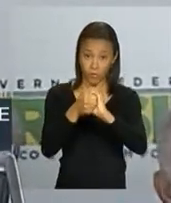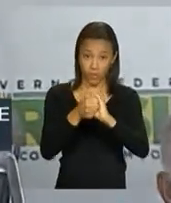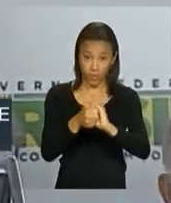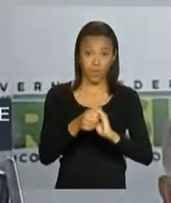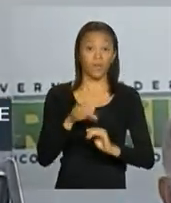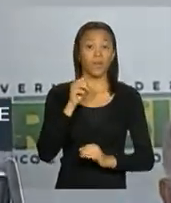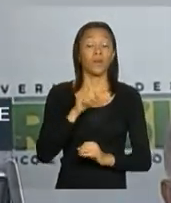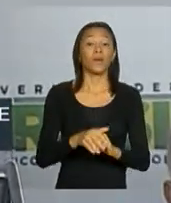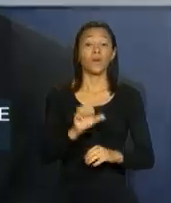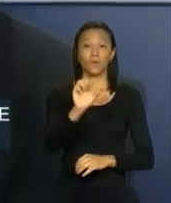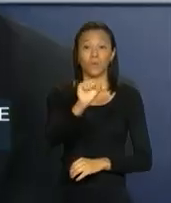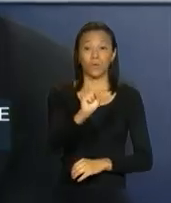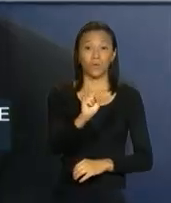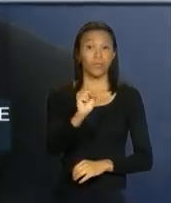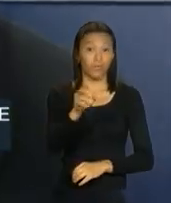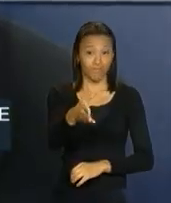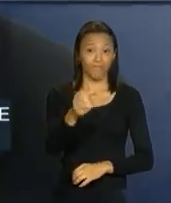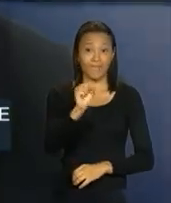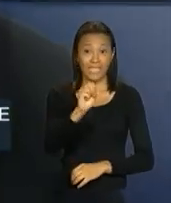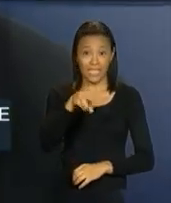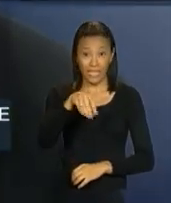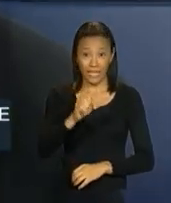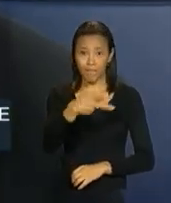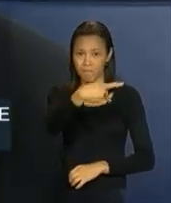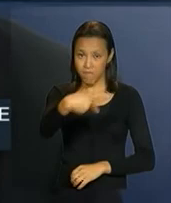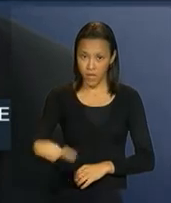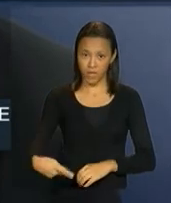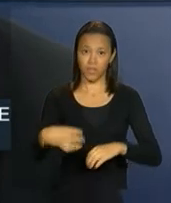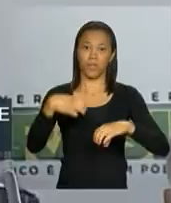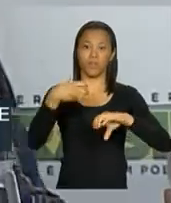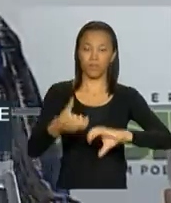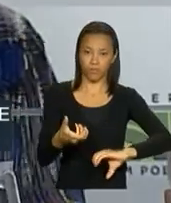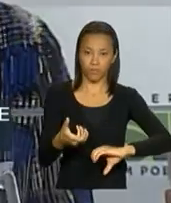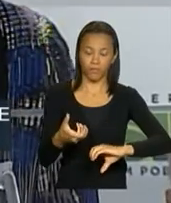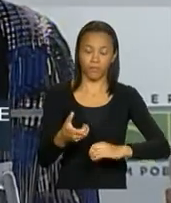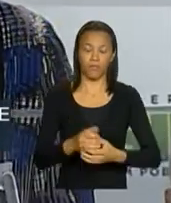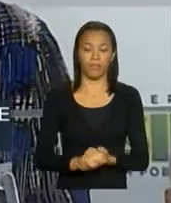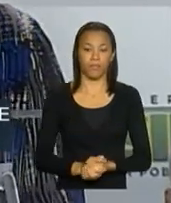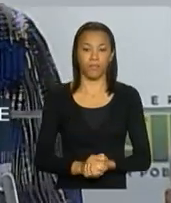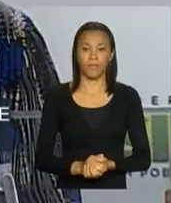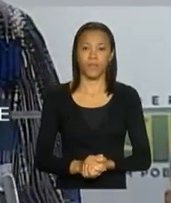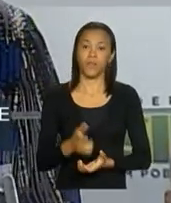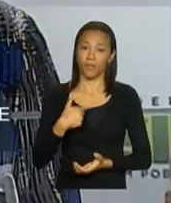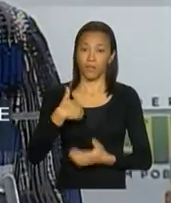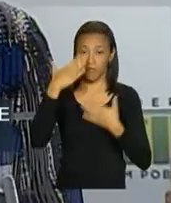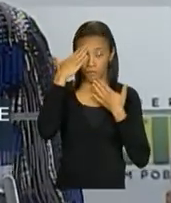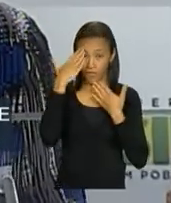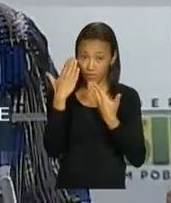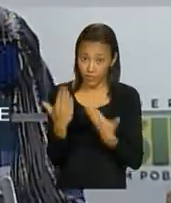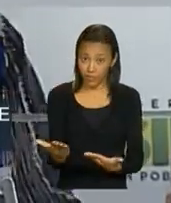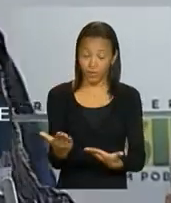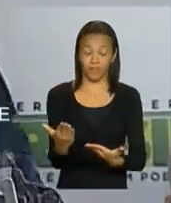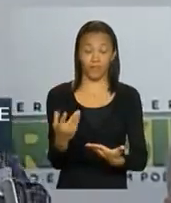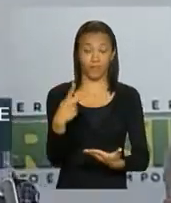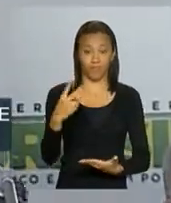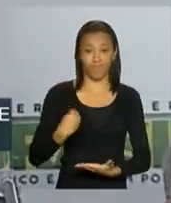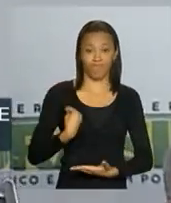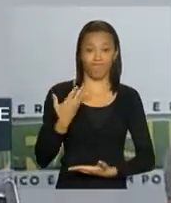senador José Sarney presidente do senado a quem eu agradeço